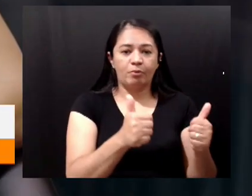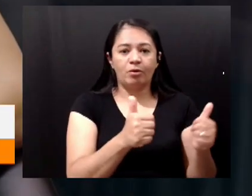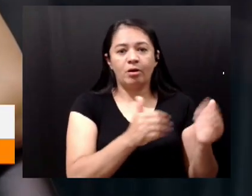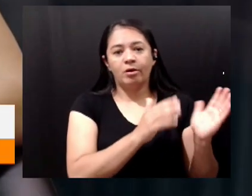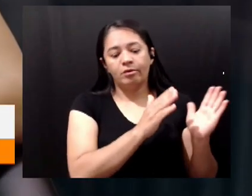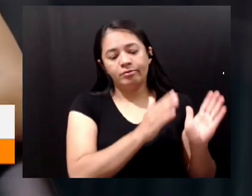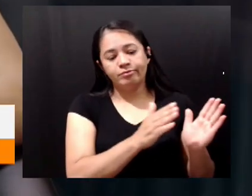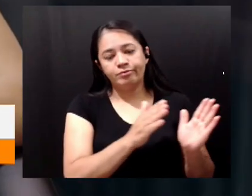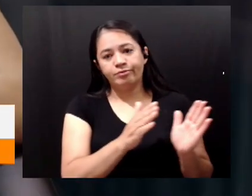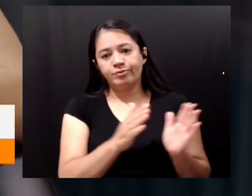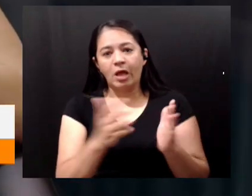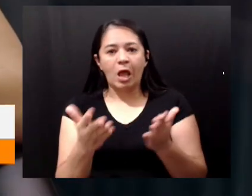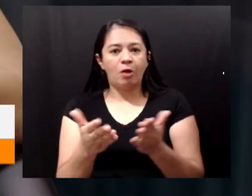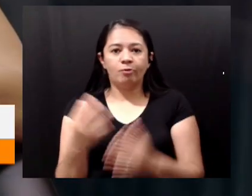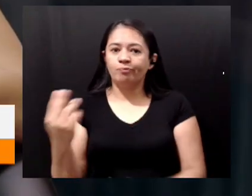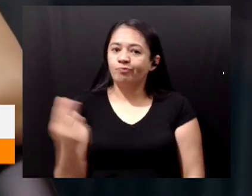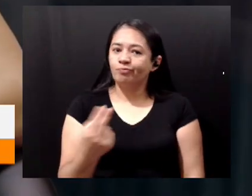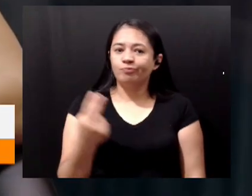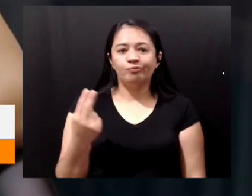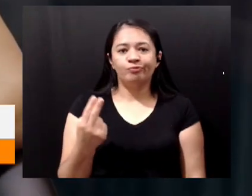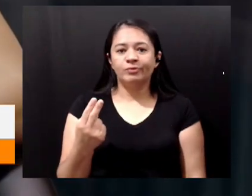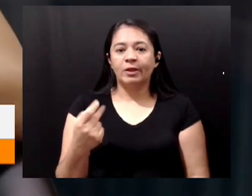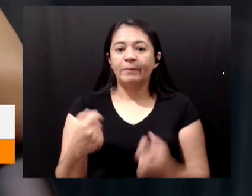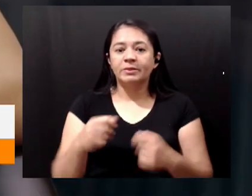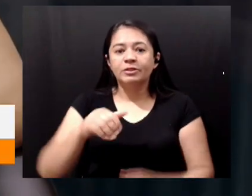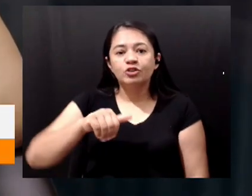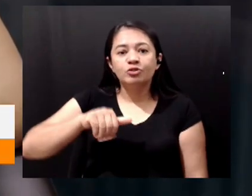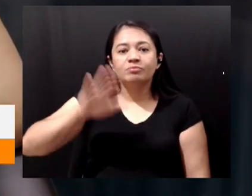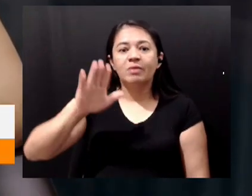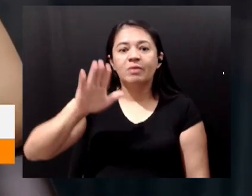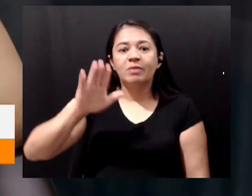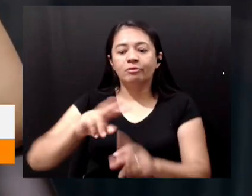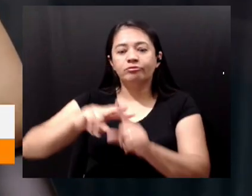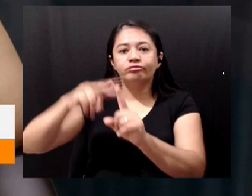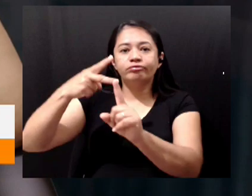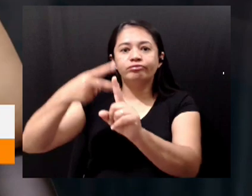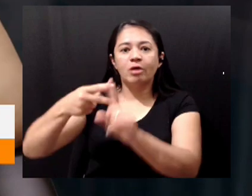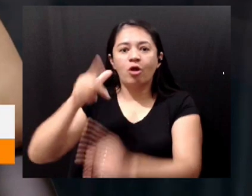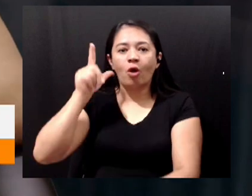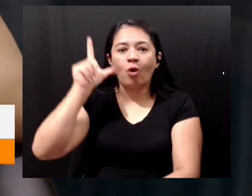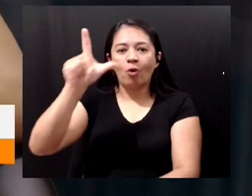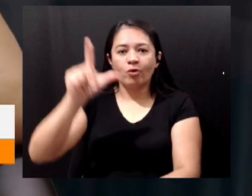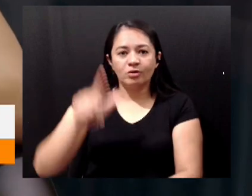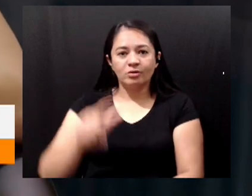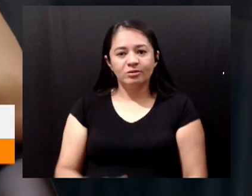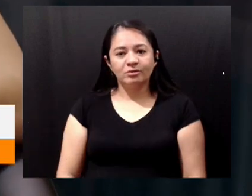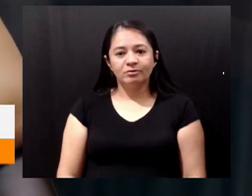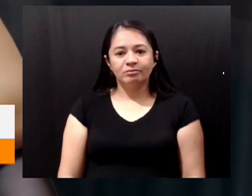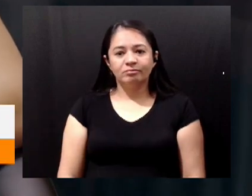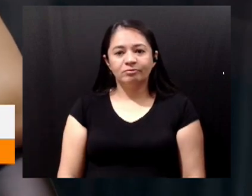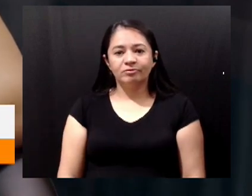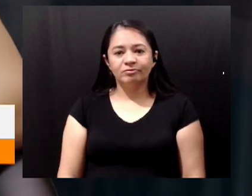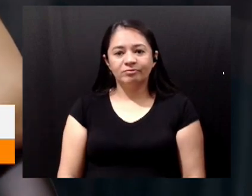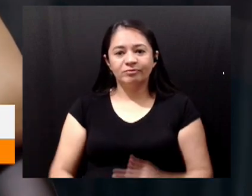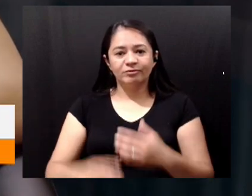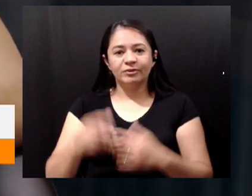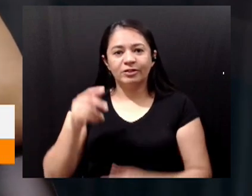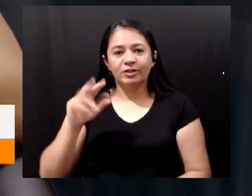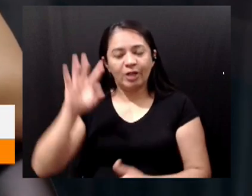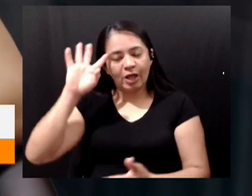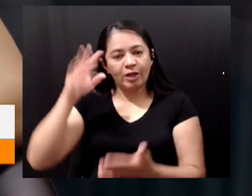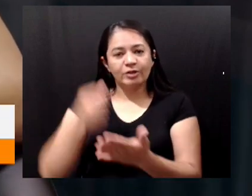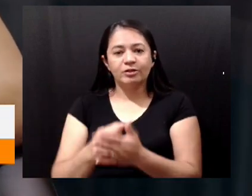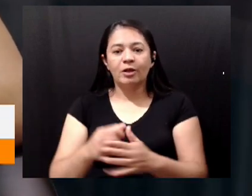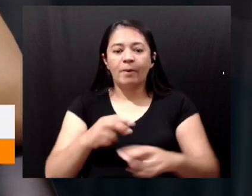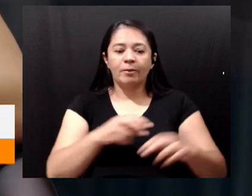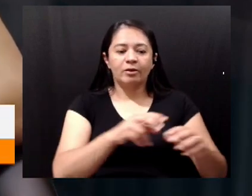efeito, né. Então ela precisa de uma dose ainda maior para conseguir o mesmo efeito anterior, né. Então uma coisa aumenta a outra, que só vai